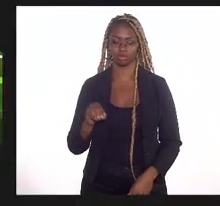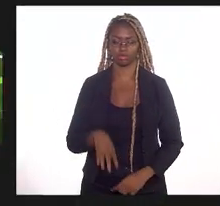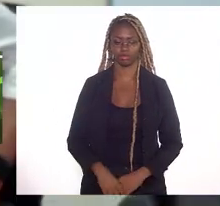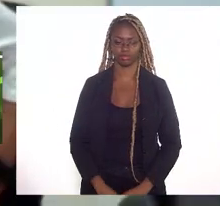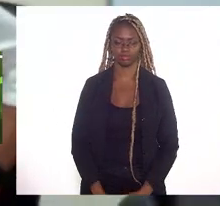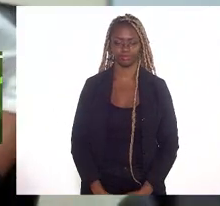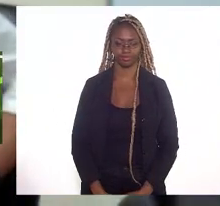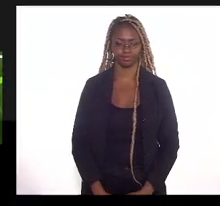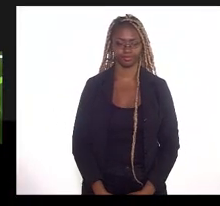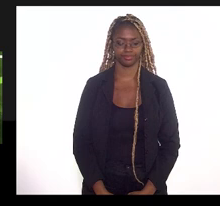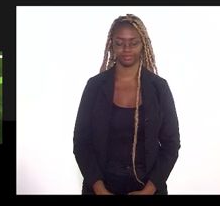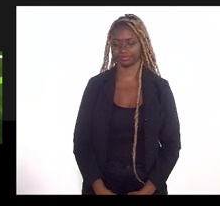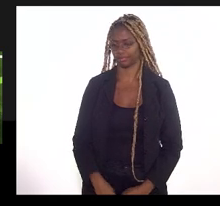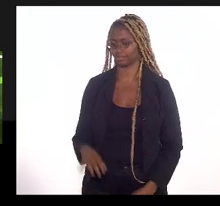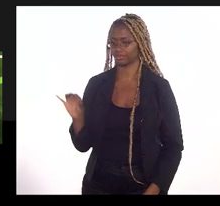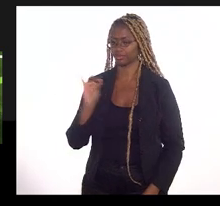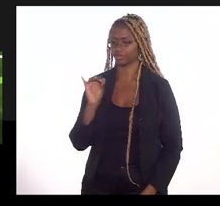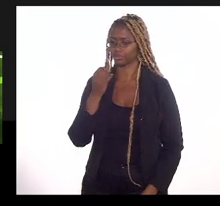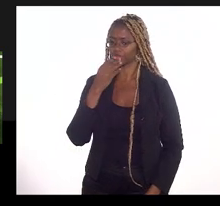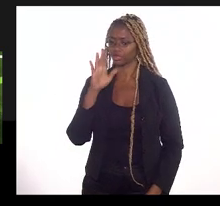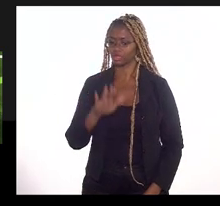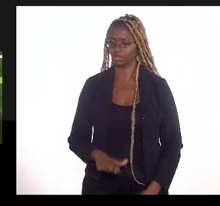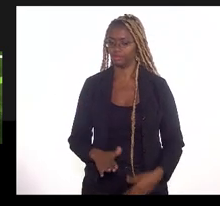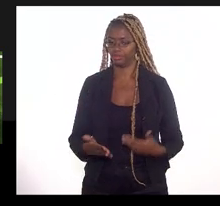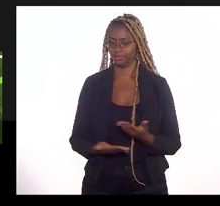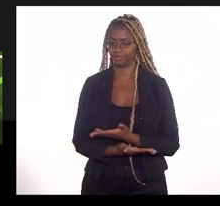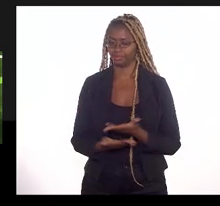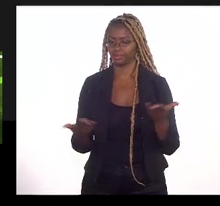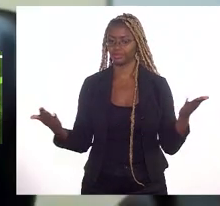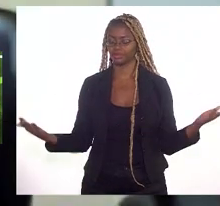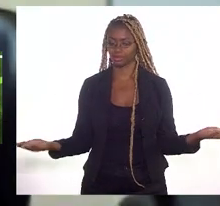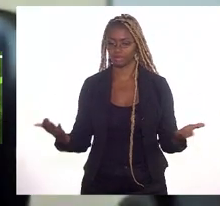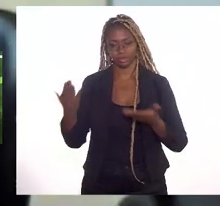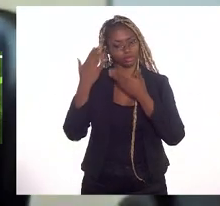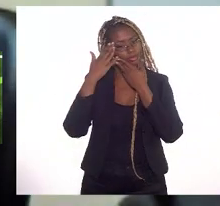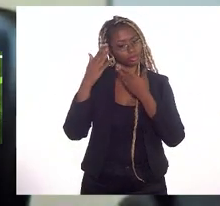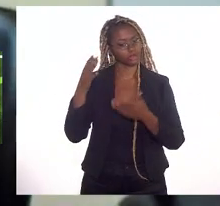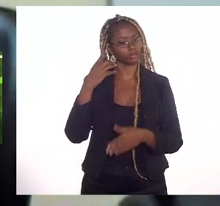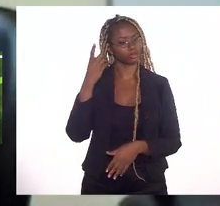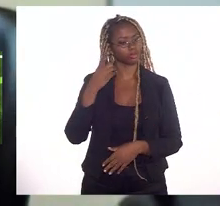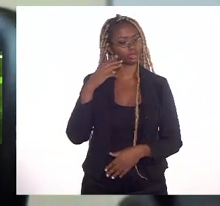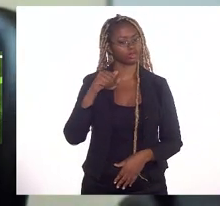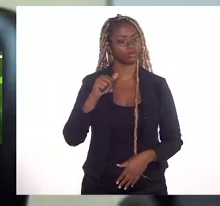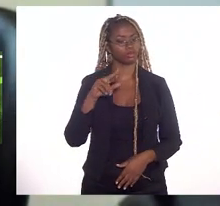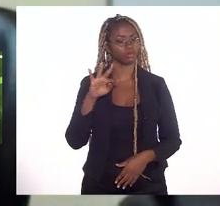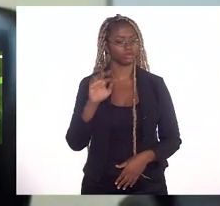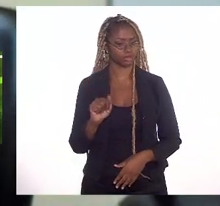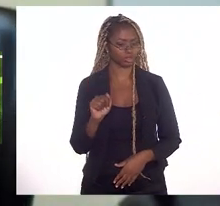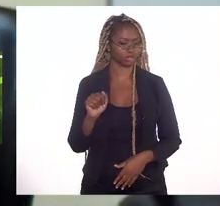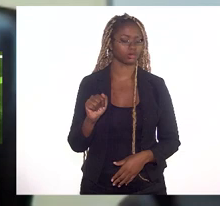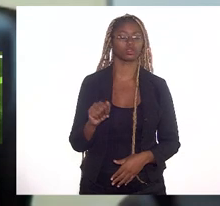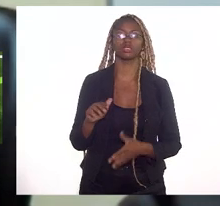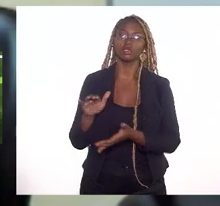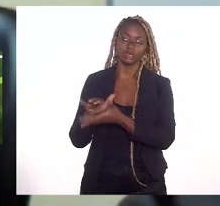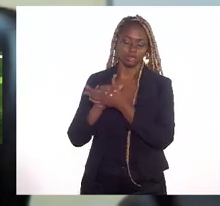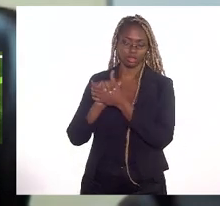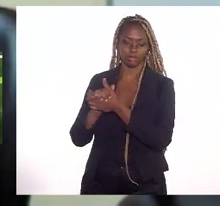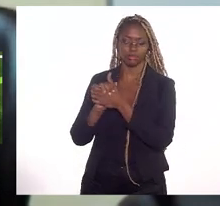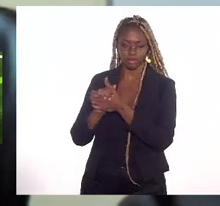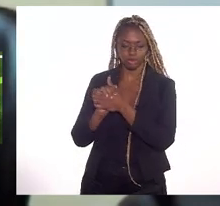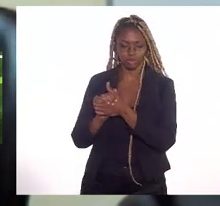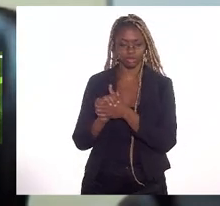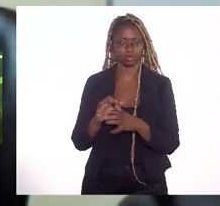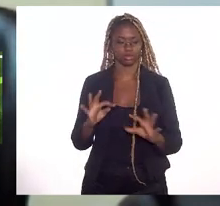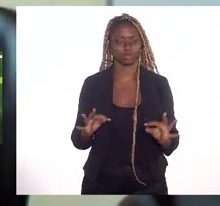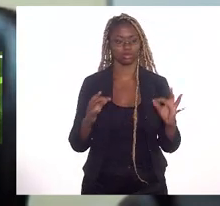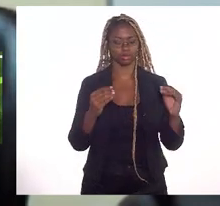Bom, boa tarde a todos. Queria agradecer à deputada Marta Rocha pelo convite e eu cumprimentá-la, cumprimentar também as demais